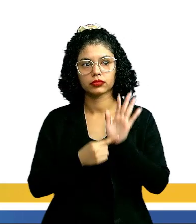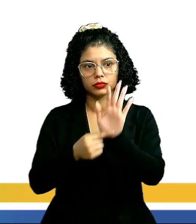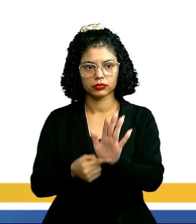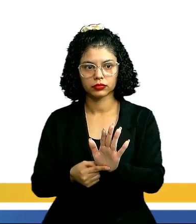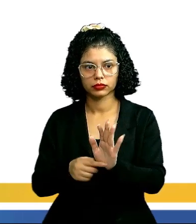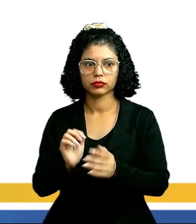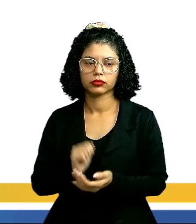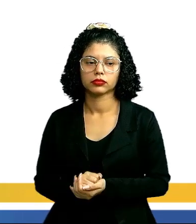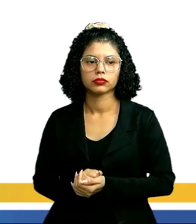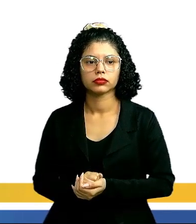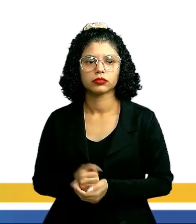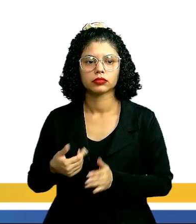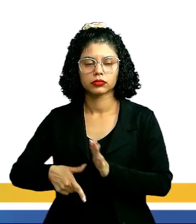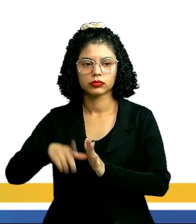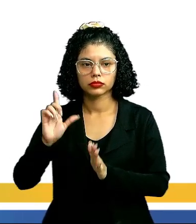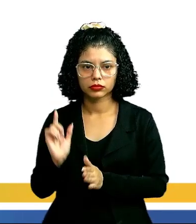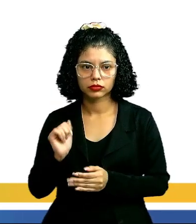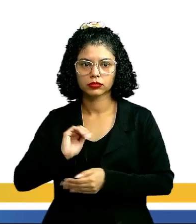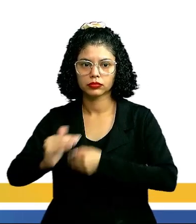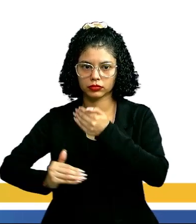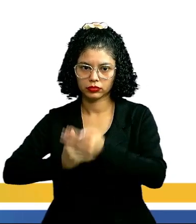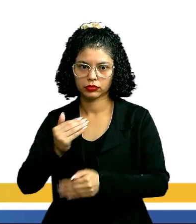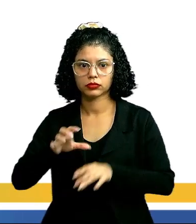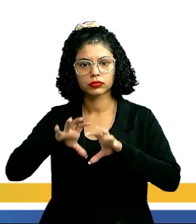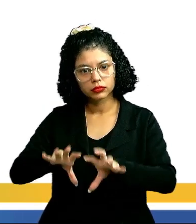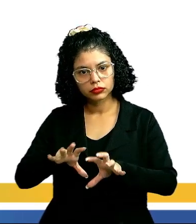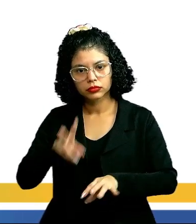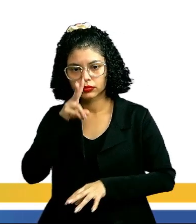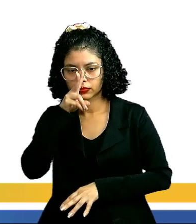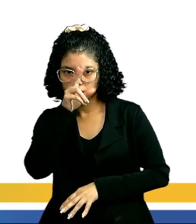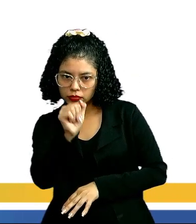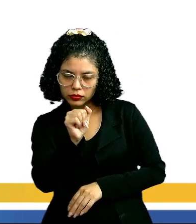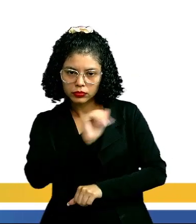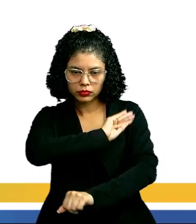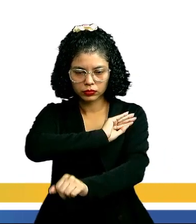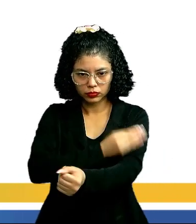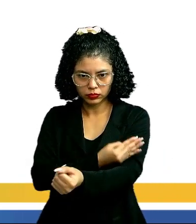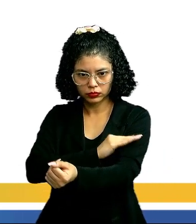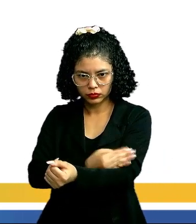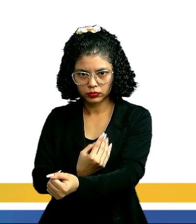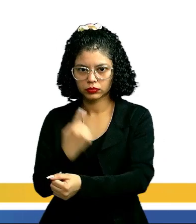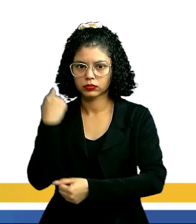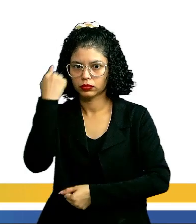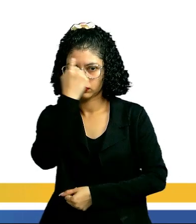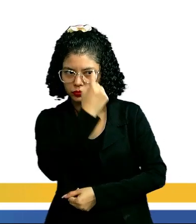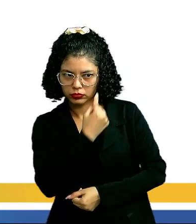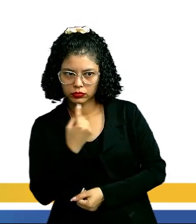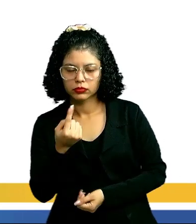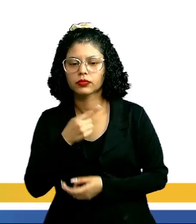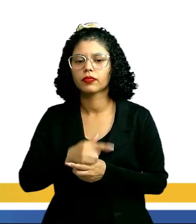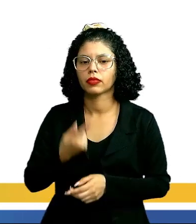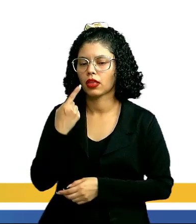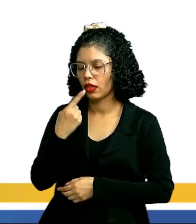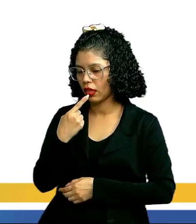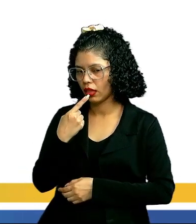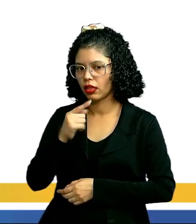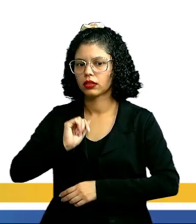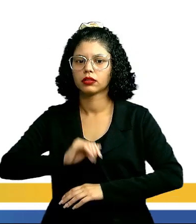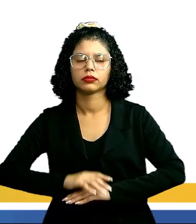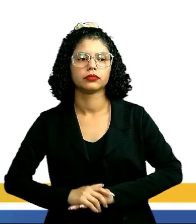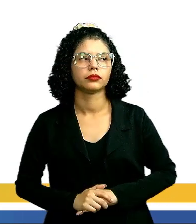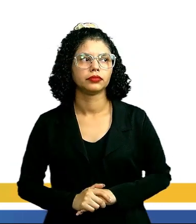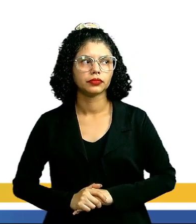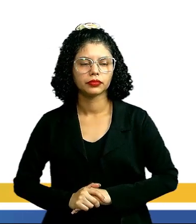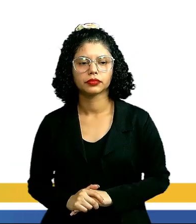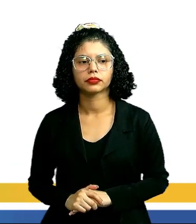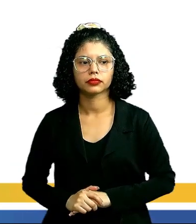deles apresenta membros anteriores bem desenvolvidos, assim como fortes músculos faciais